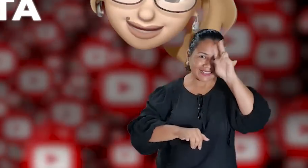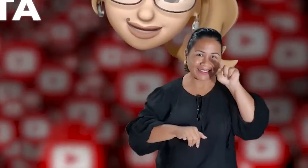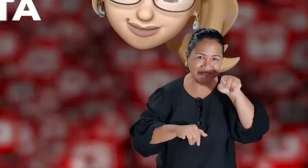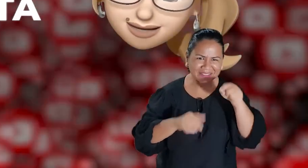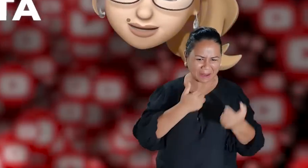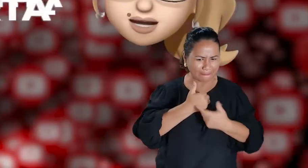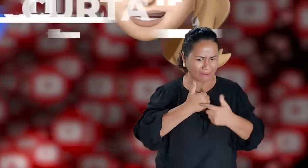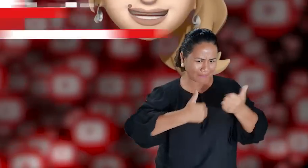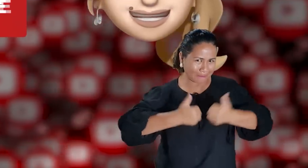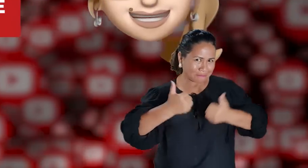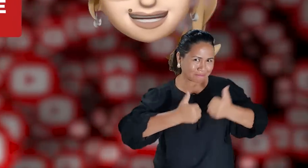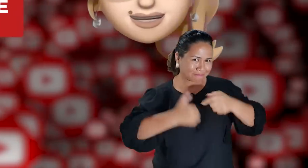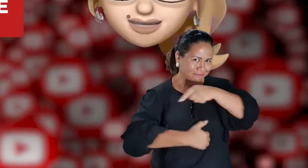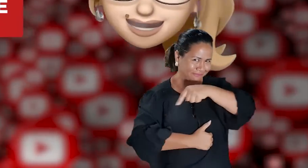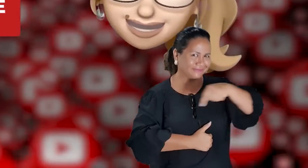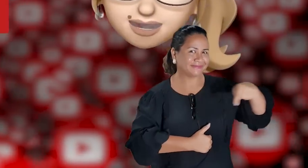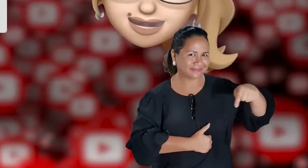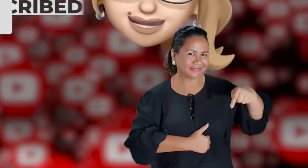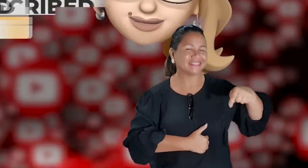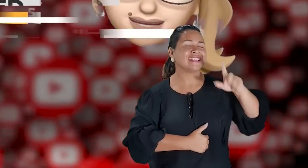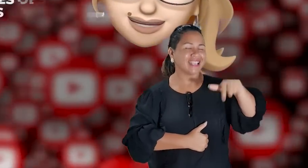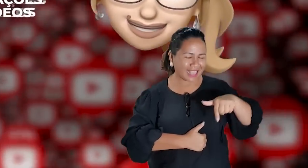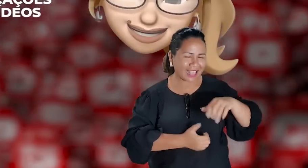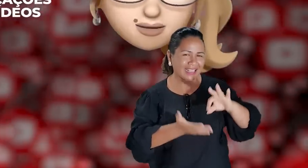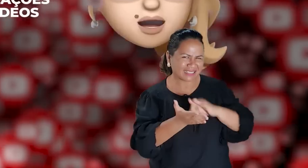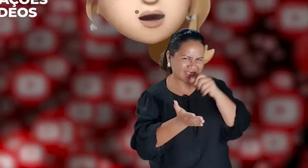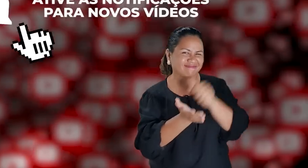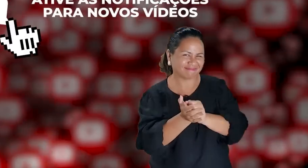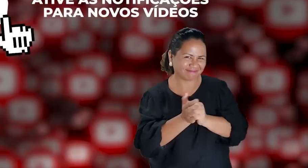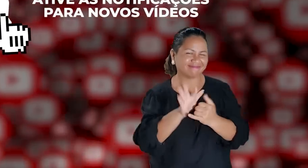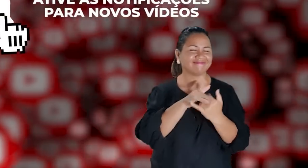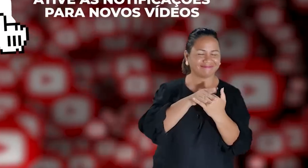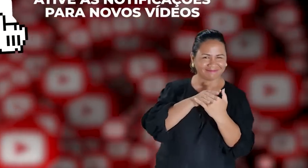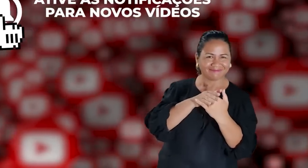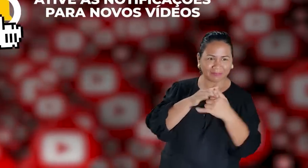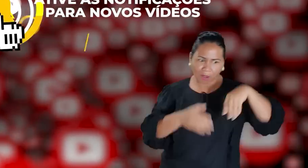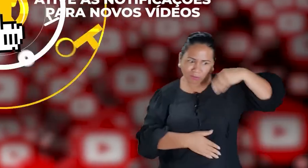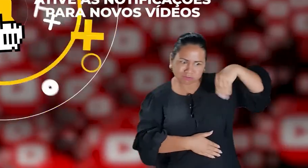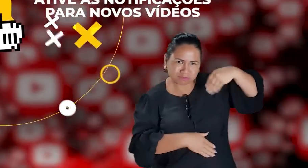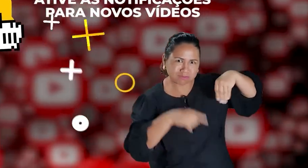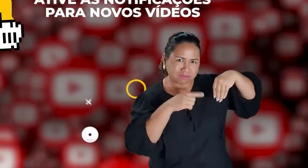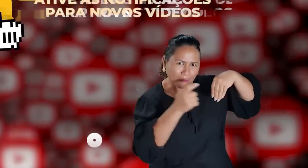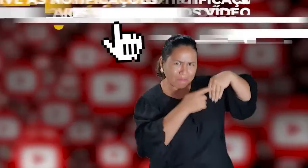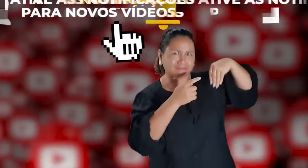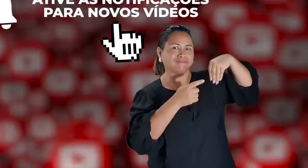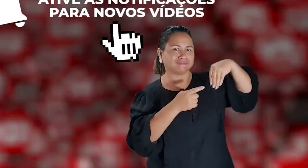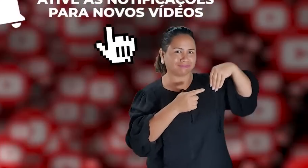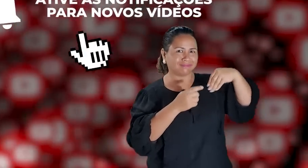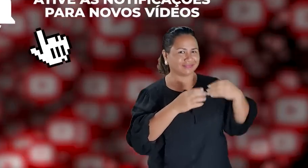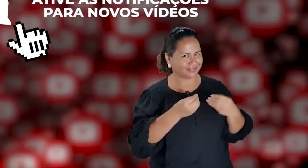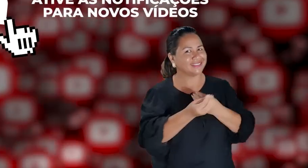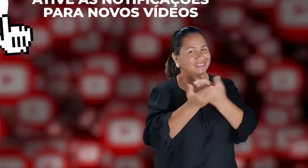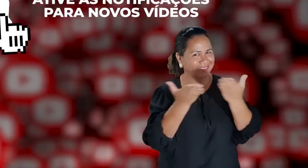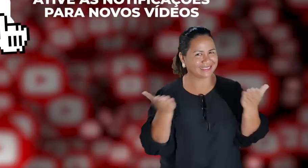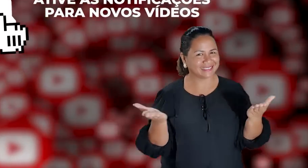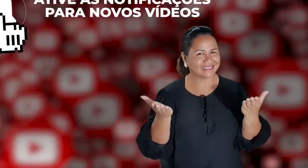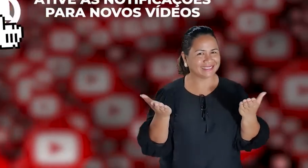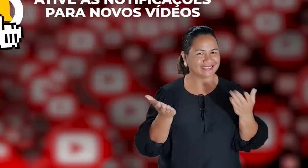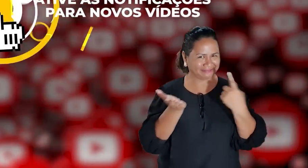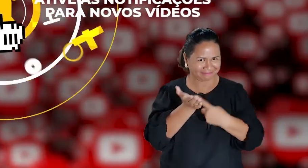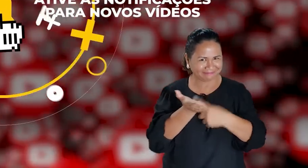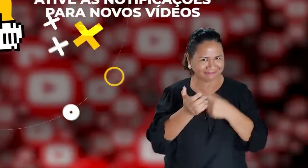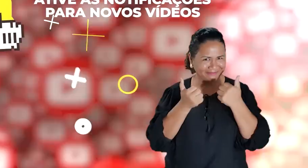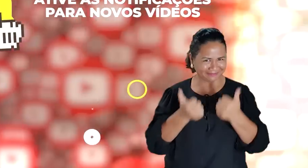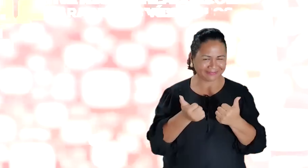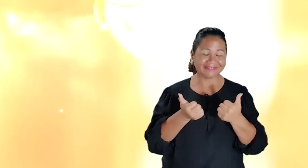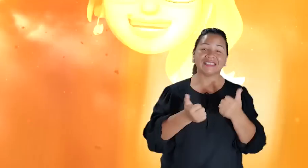curtir agora esse vídeo, se inscrever no canal e ativar o sininho para não perder nenhum dos vídeos incríveis que eu disponibilizo gratuitamente aqui